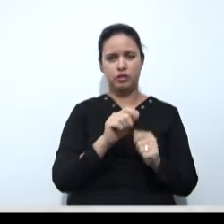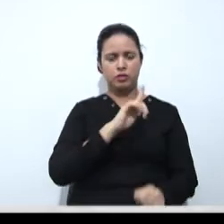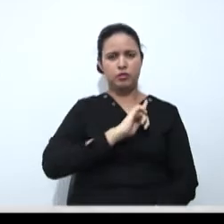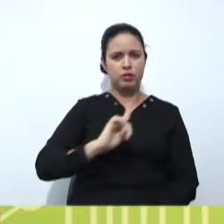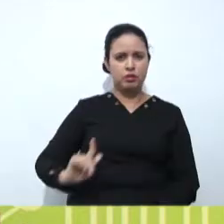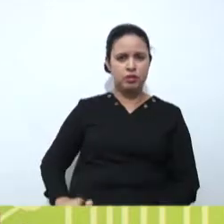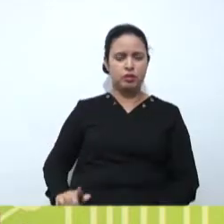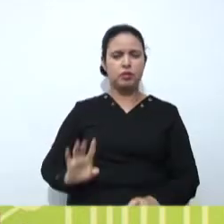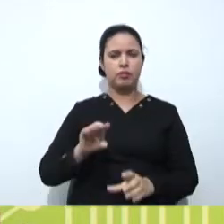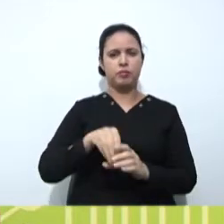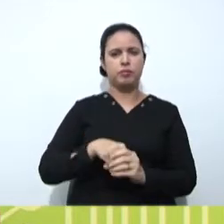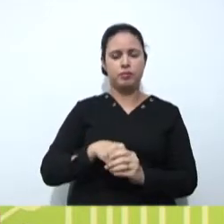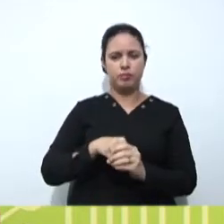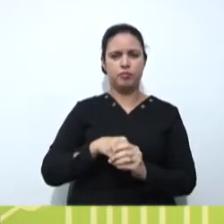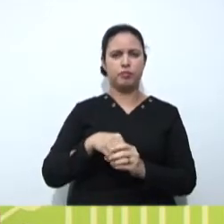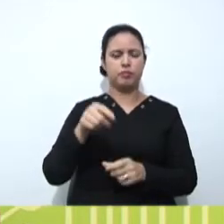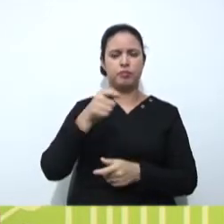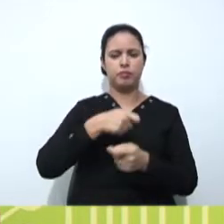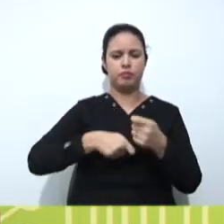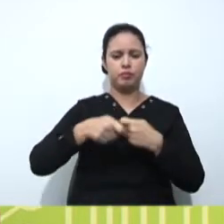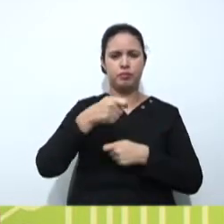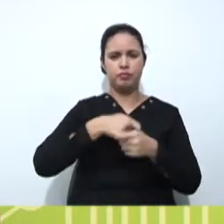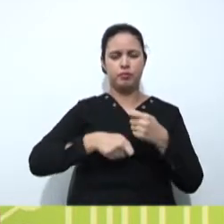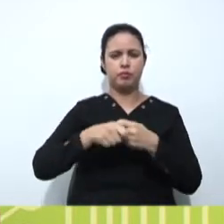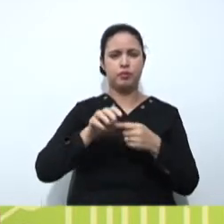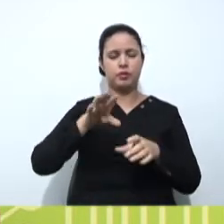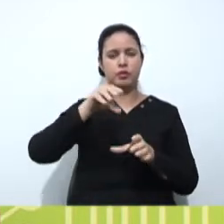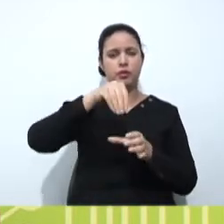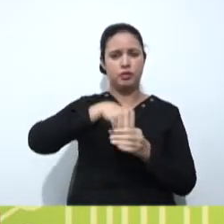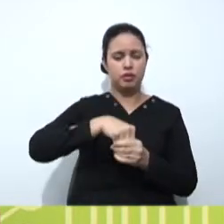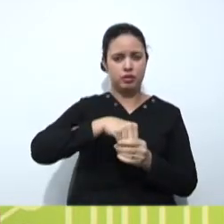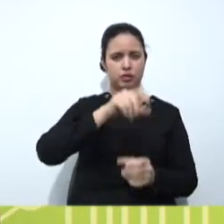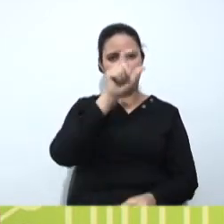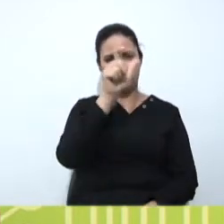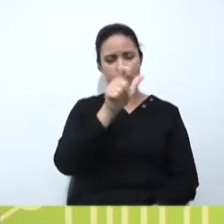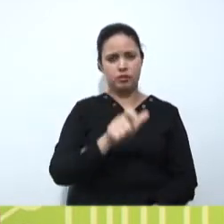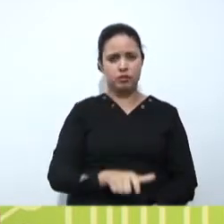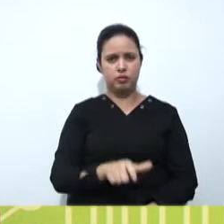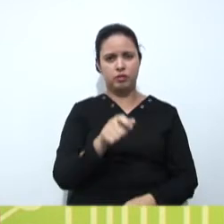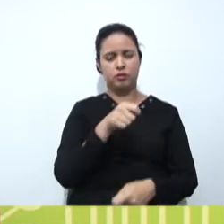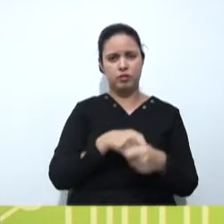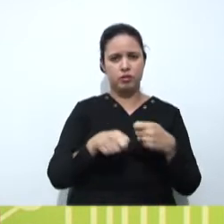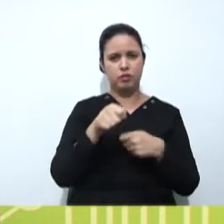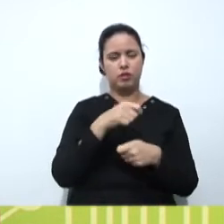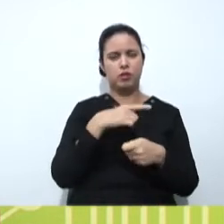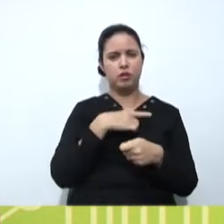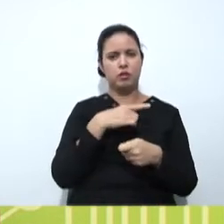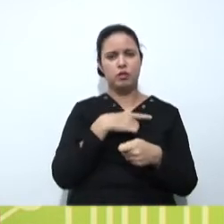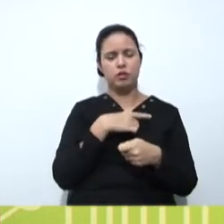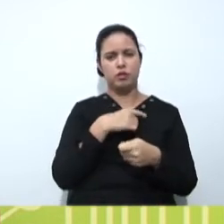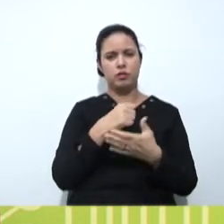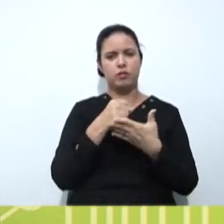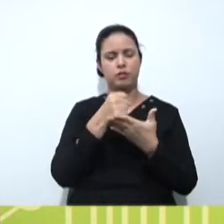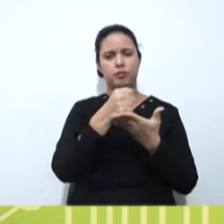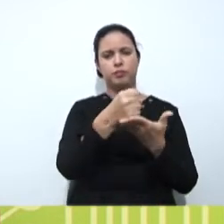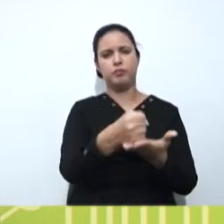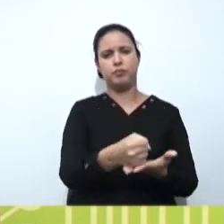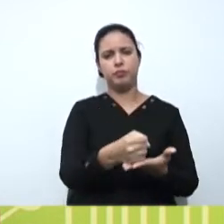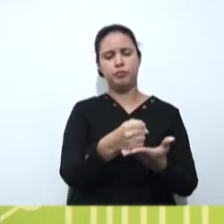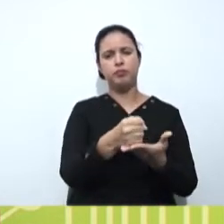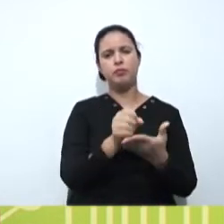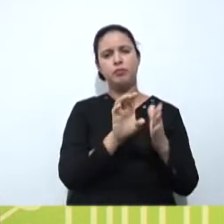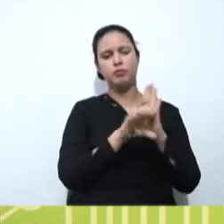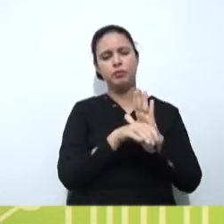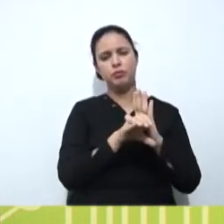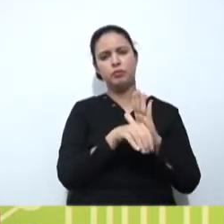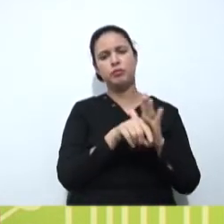de um negócio que é a minha cooperativa. E aí, dentro desse perfil de negócio, a gente traz o conceito do